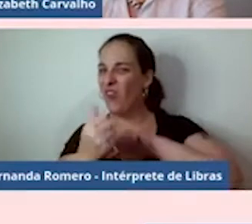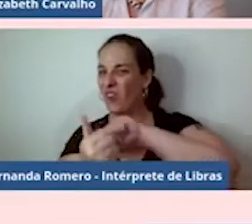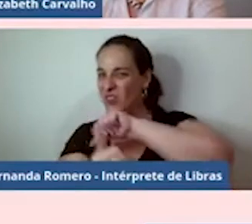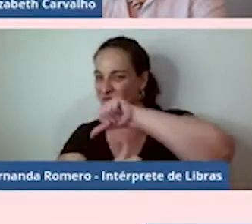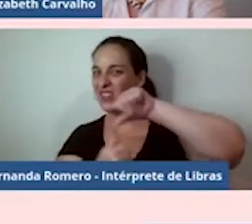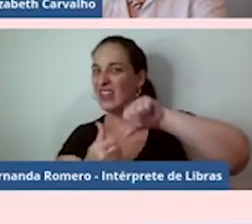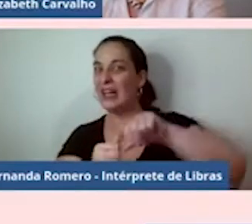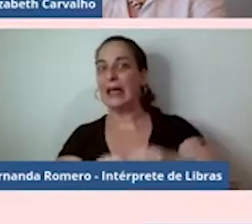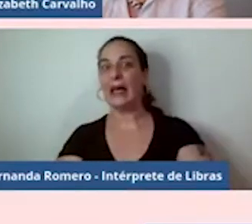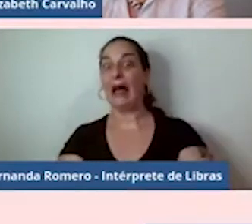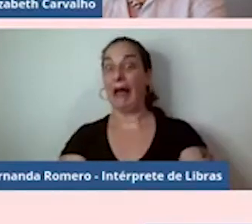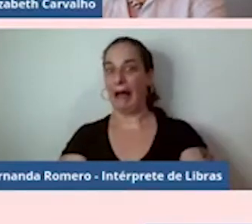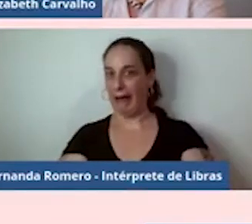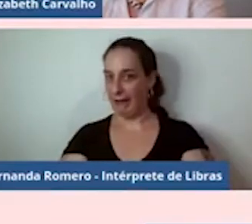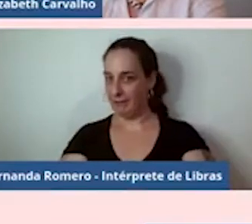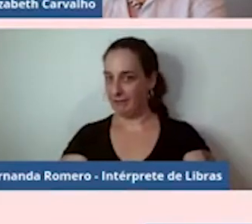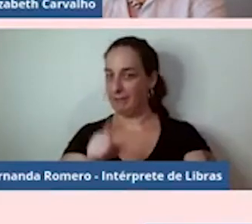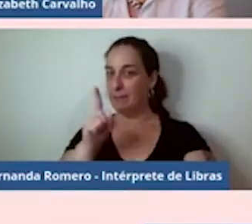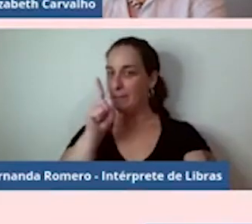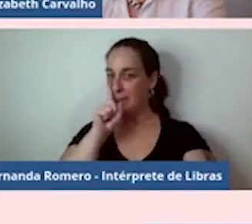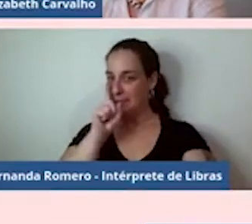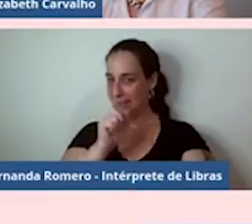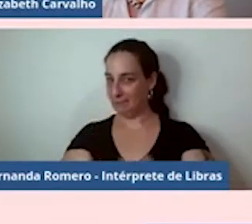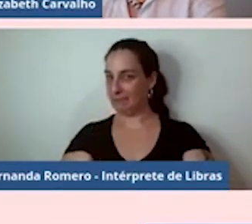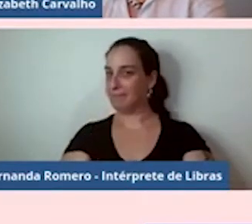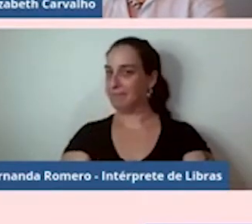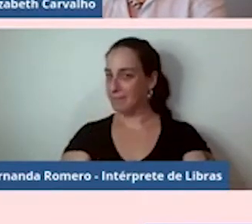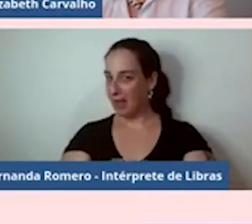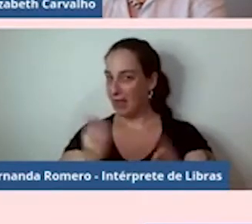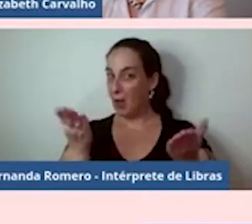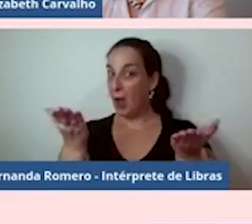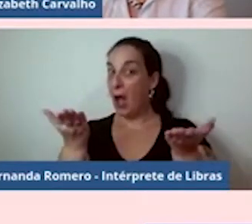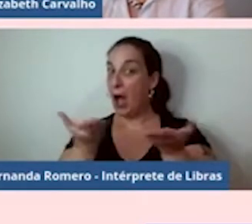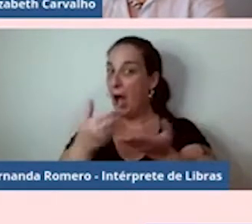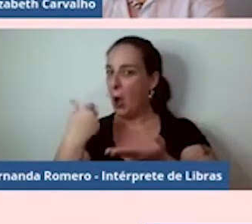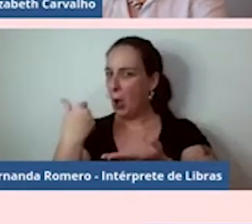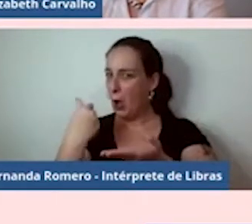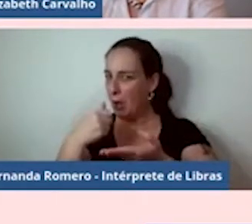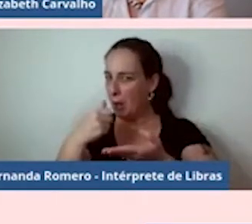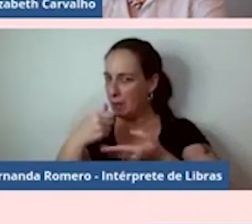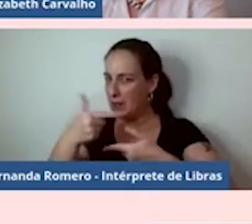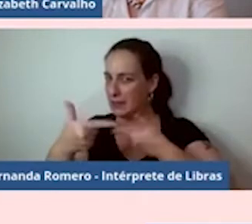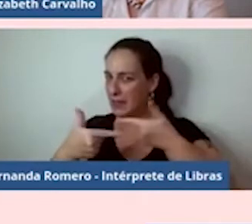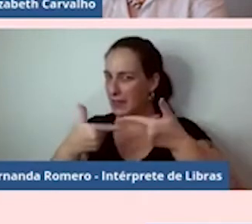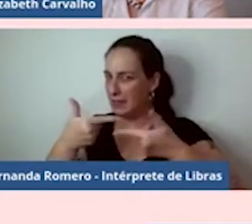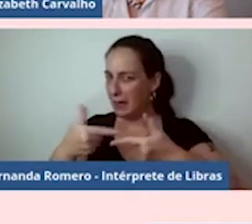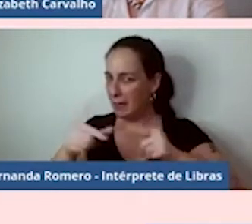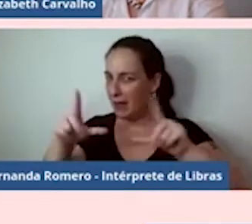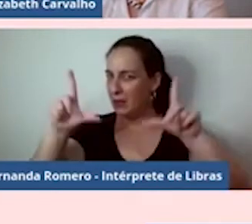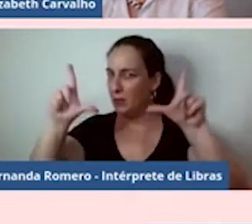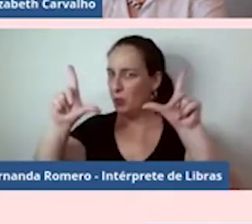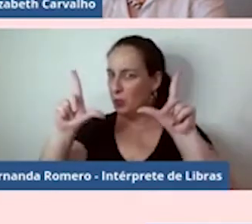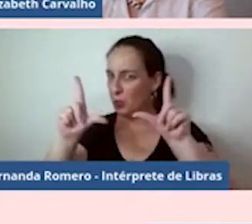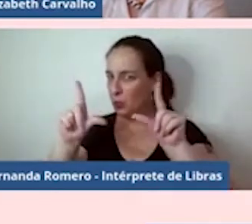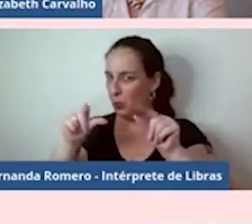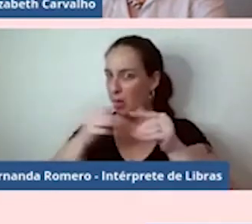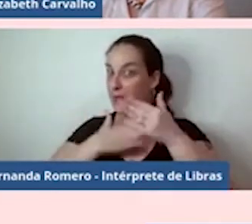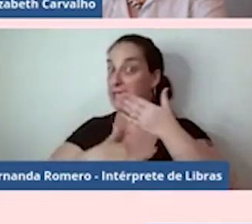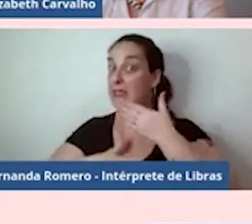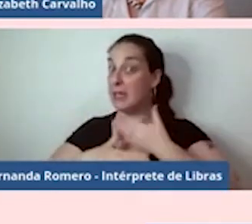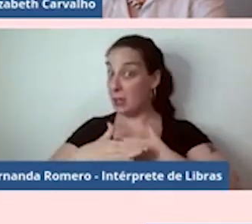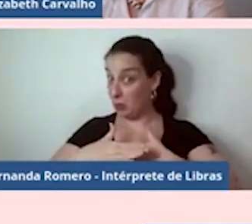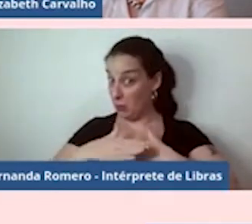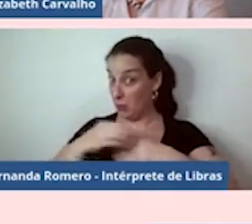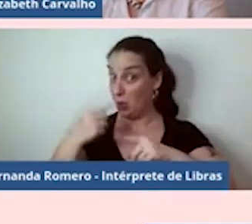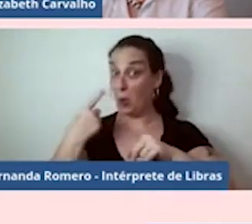ser mãe. Então agora tu vai ter que, baixar a bola, dar uma acalmada, afinal de contas, tu vai